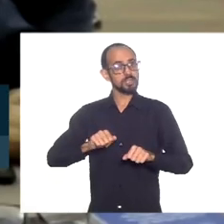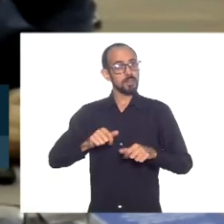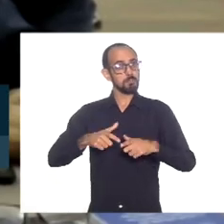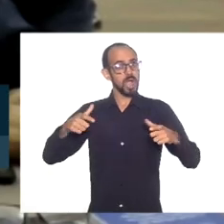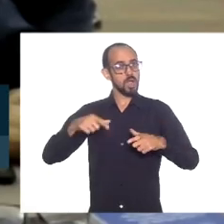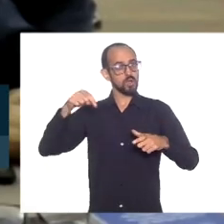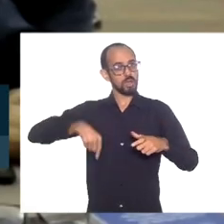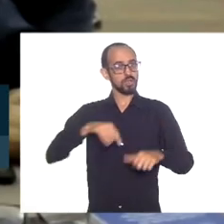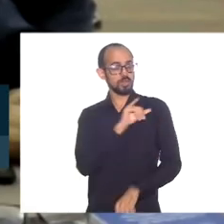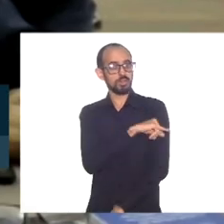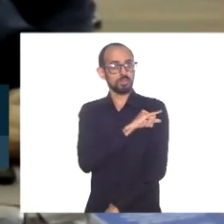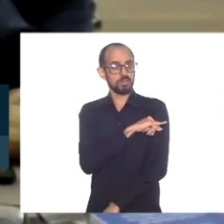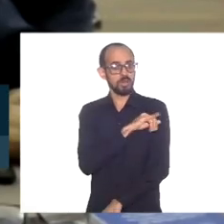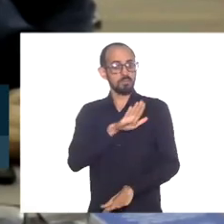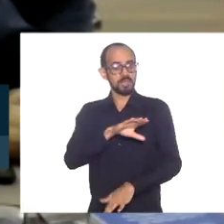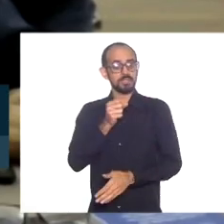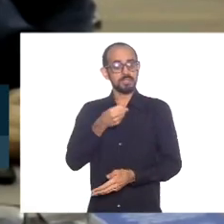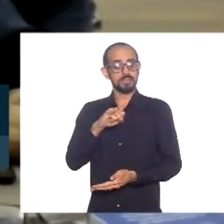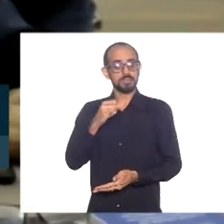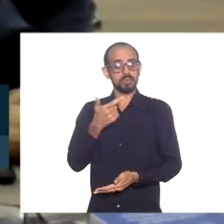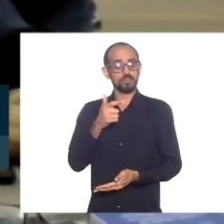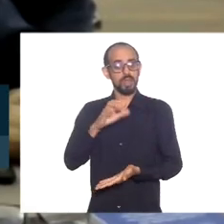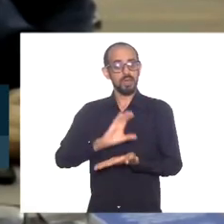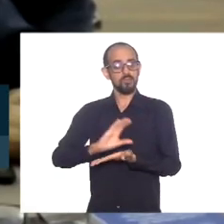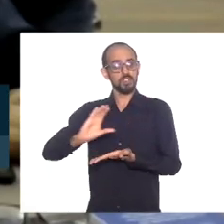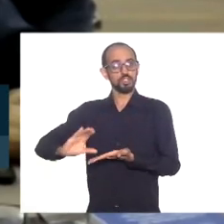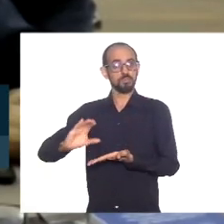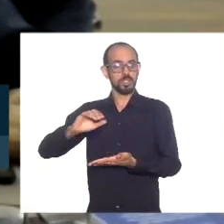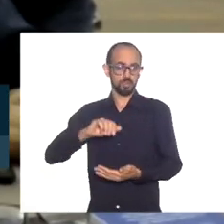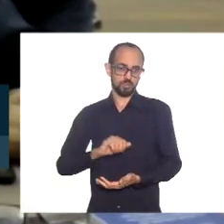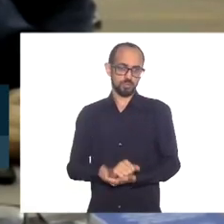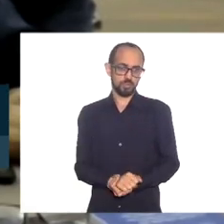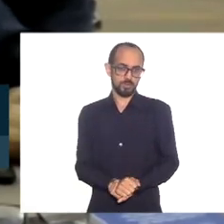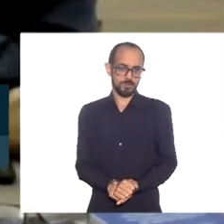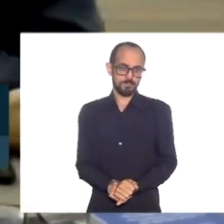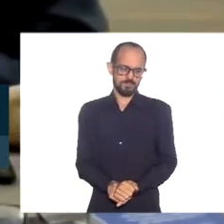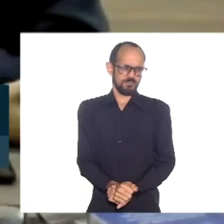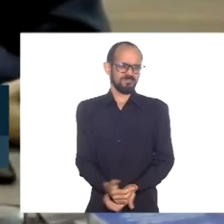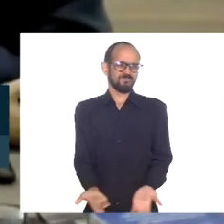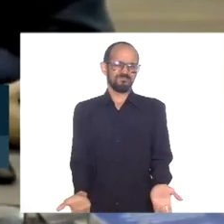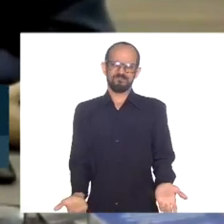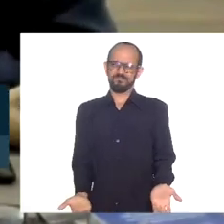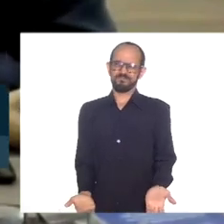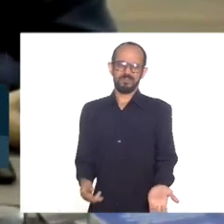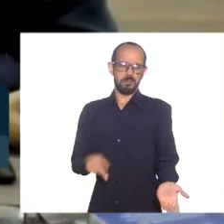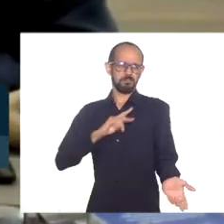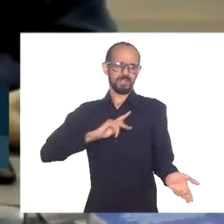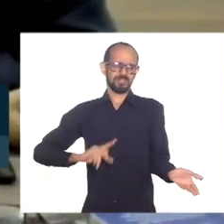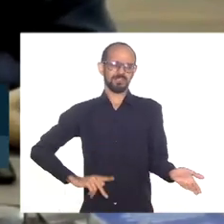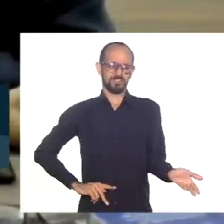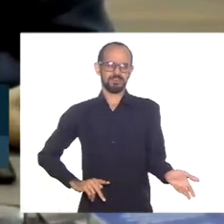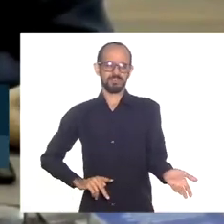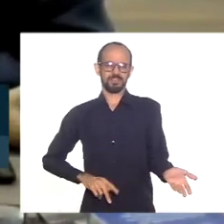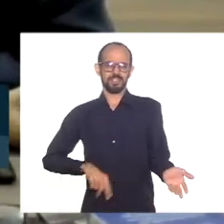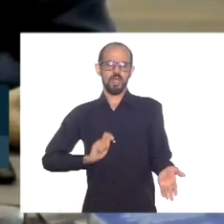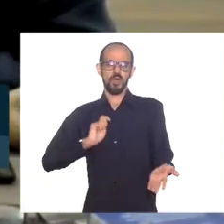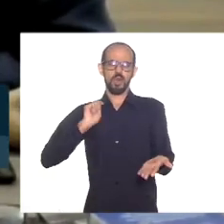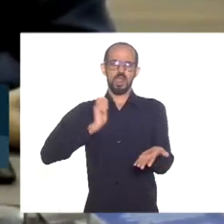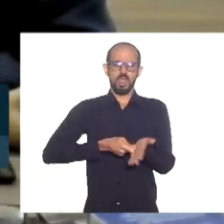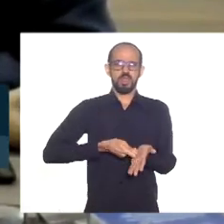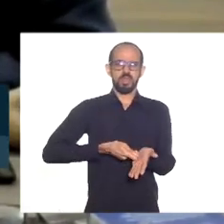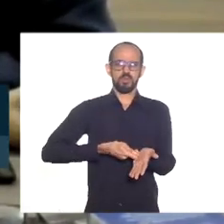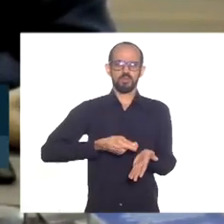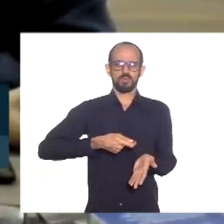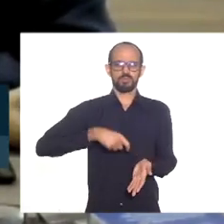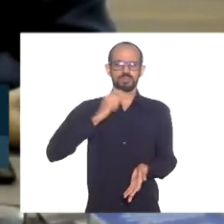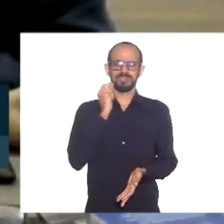ele falou, mas e se os investidores não vierem? Eu falei, presidente, Pedro Parente, o leilão de setembro